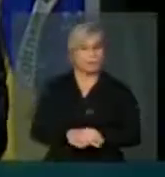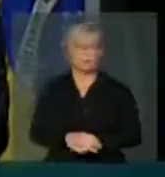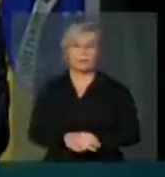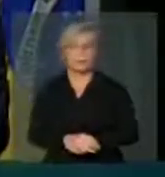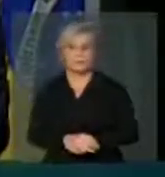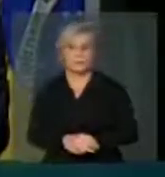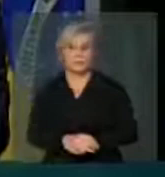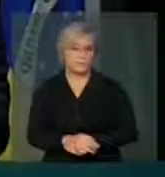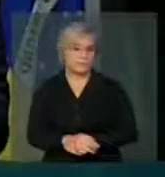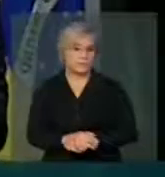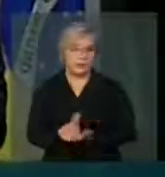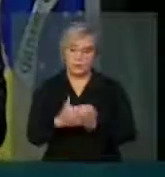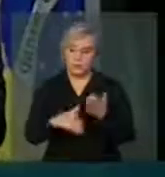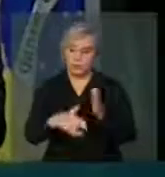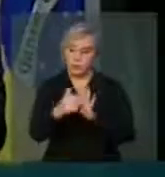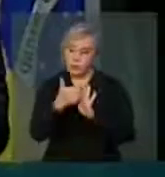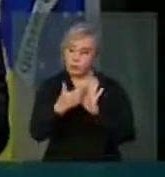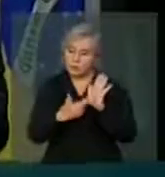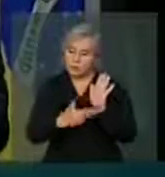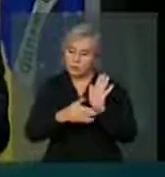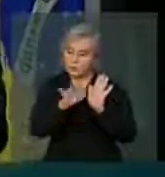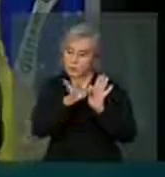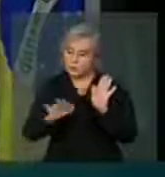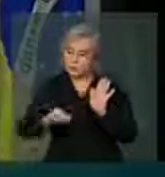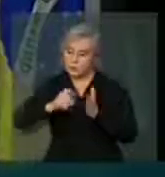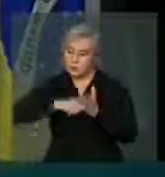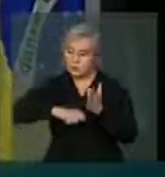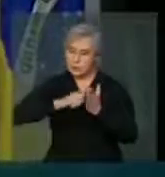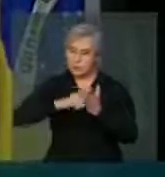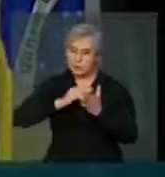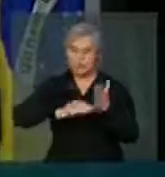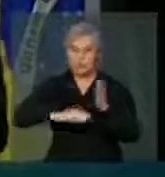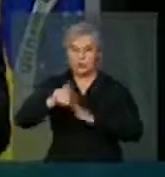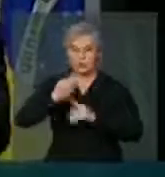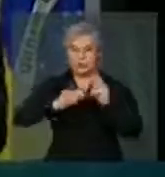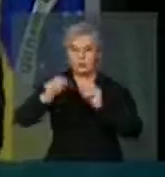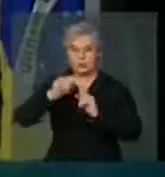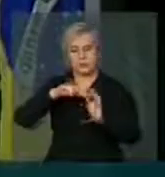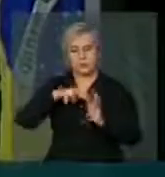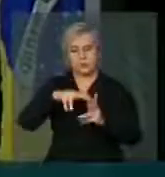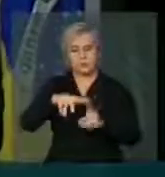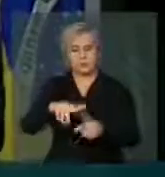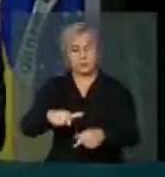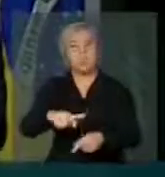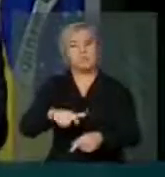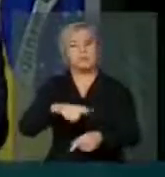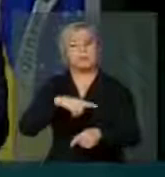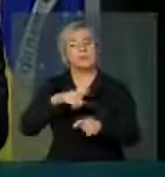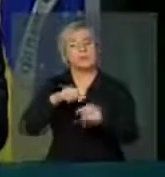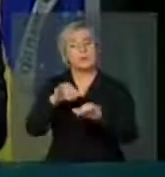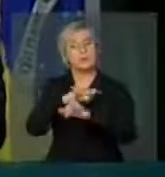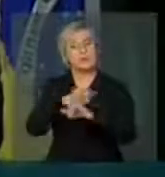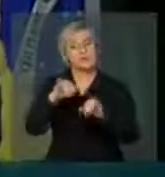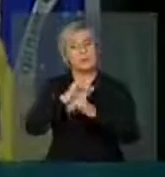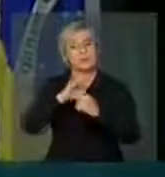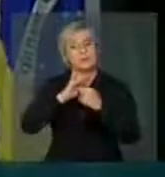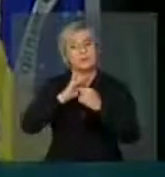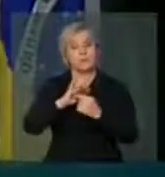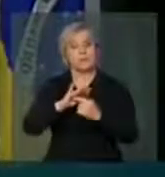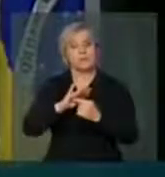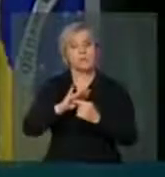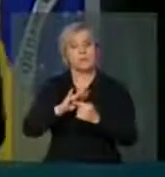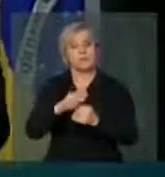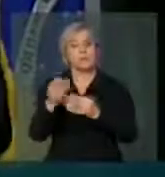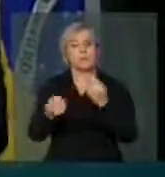provavelmente, todos esses índices percentuais, posição do Brasil na economia internacional, são informações distantes da rotina dos